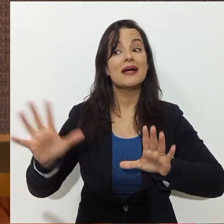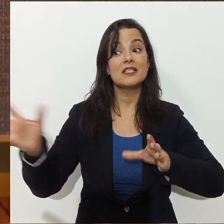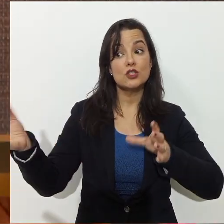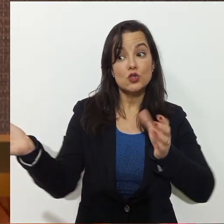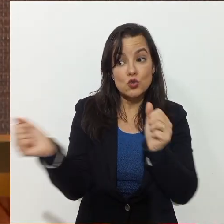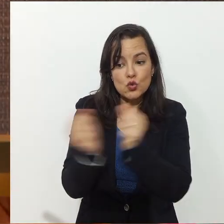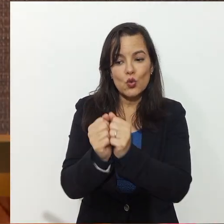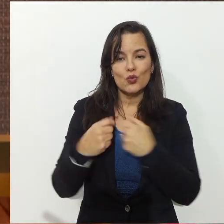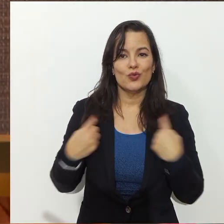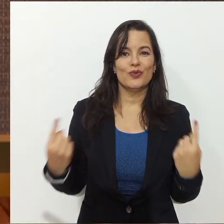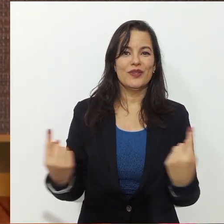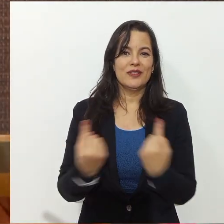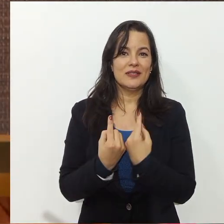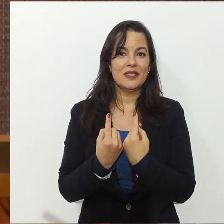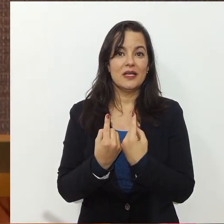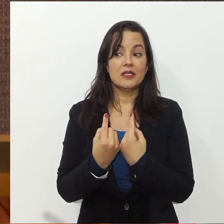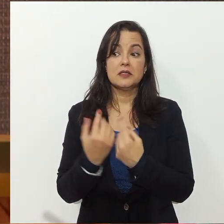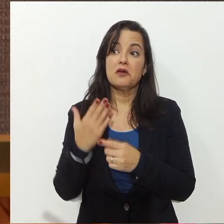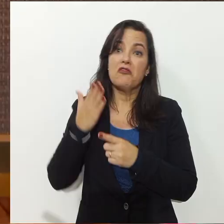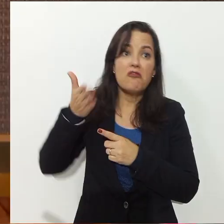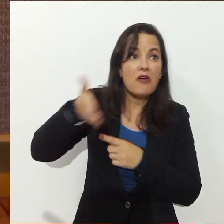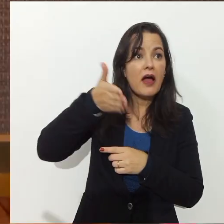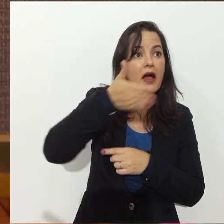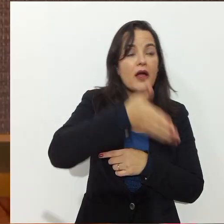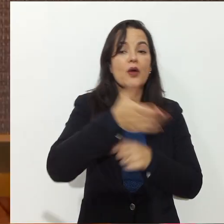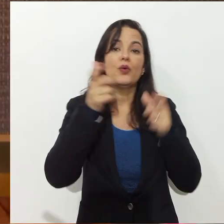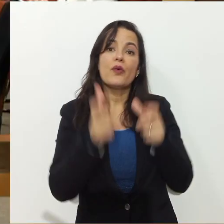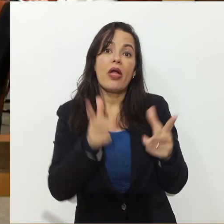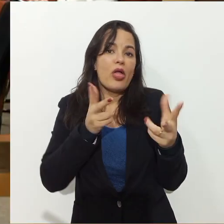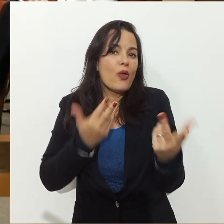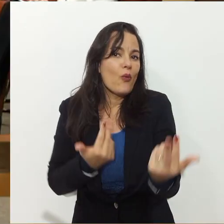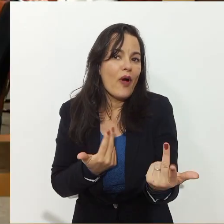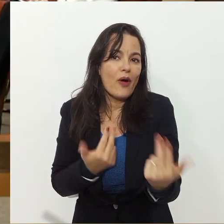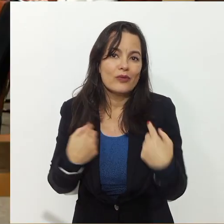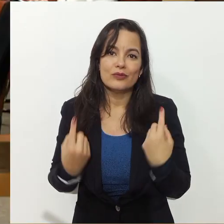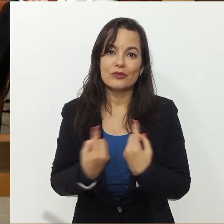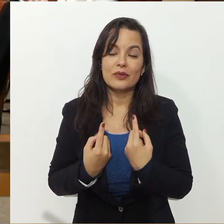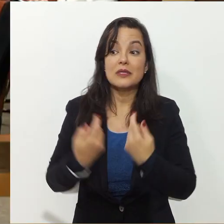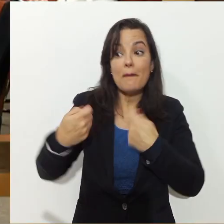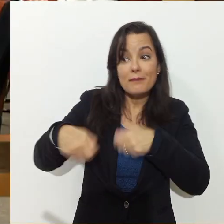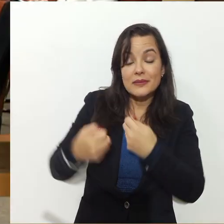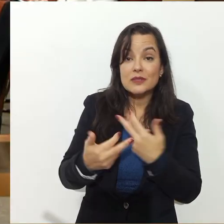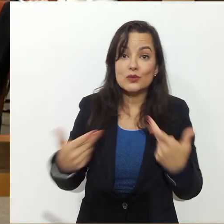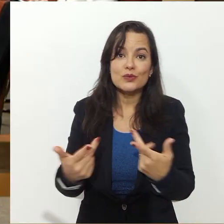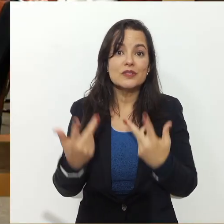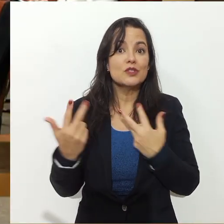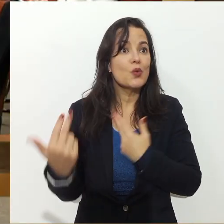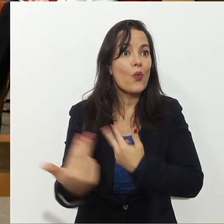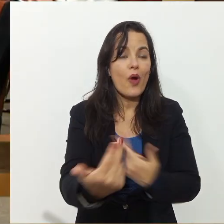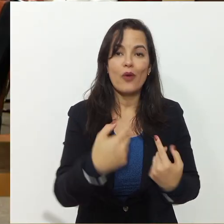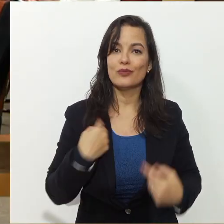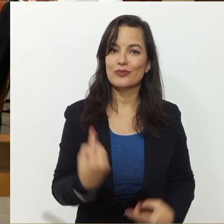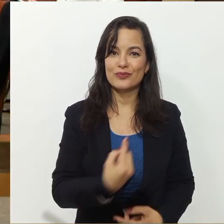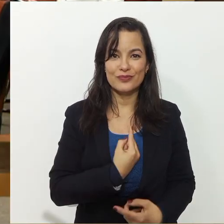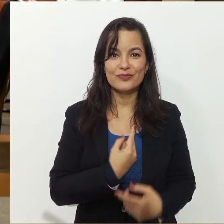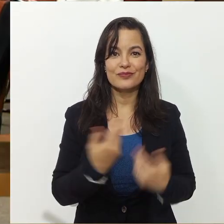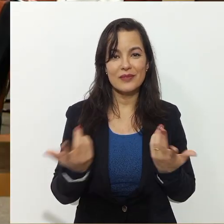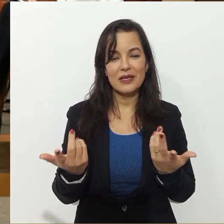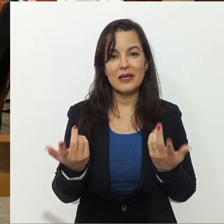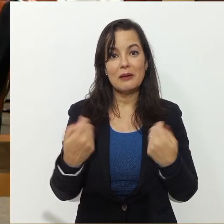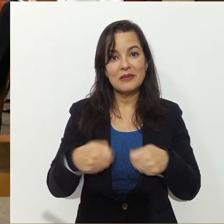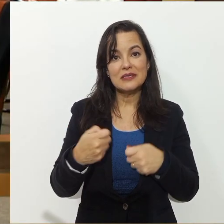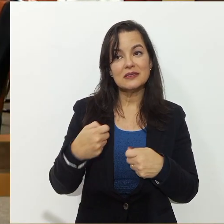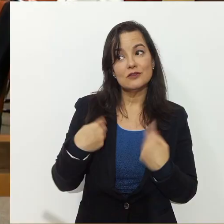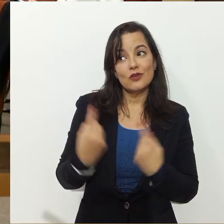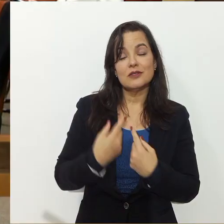mesmos lugares, tendo as mesmas necessidades que nós, né? E nós precisamos pensar nisso, nessa